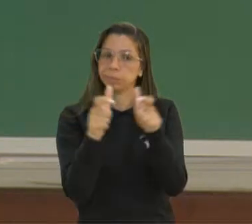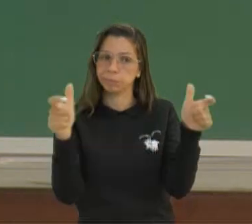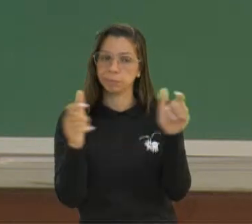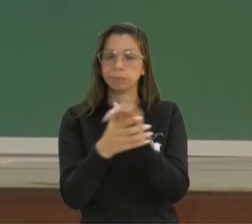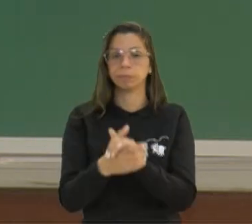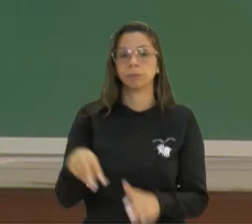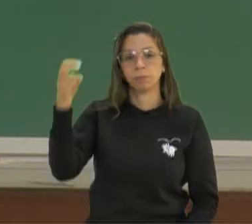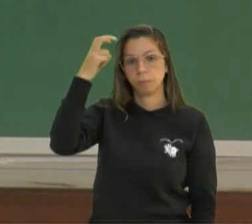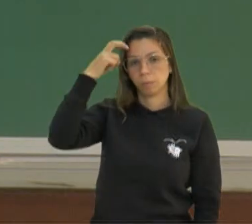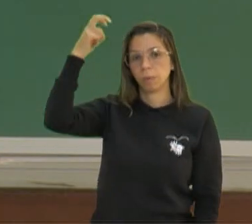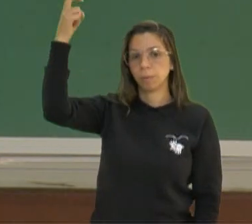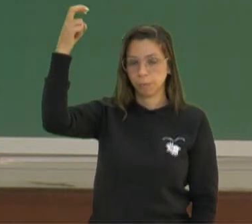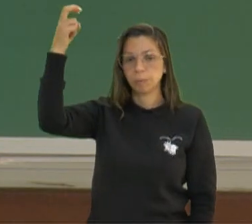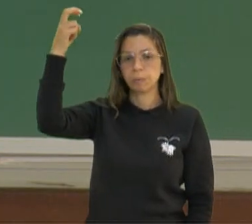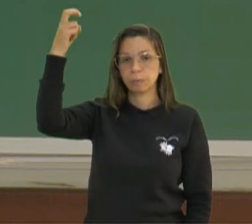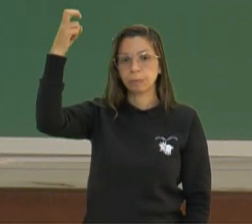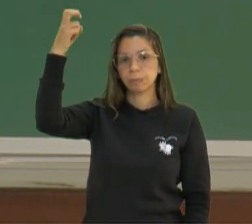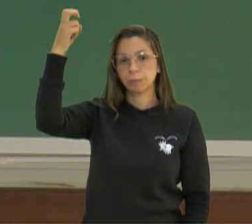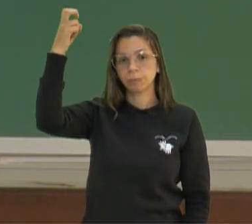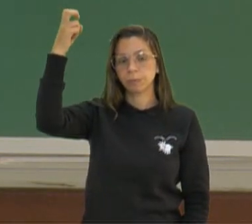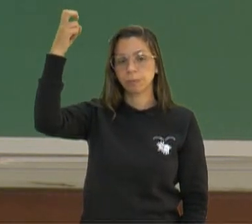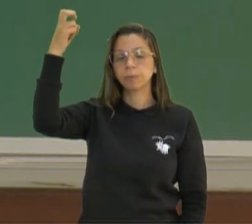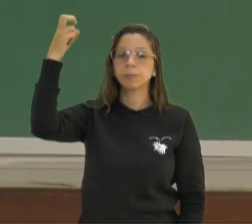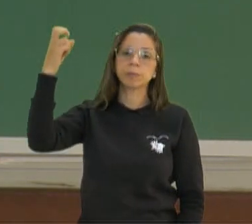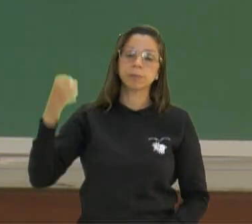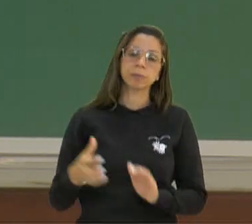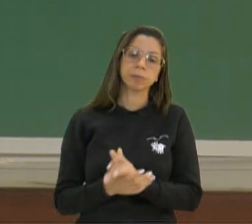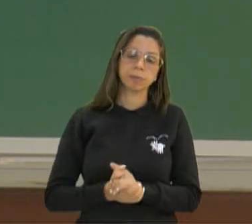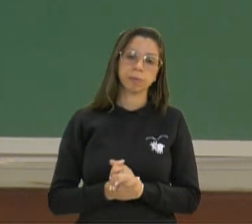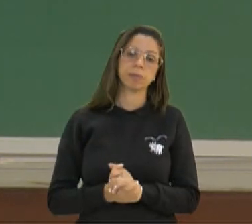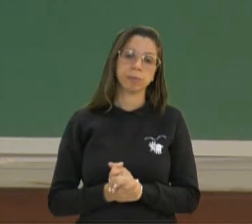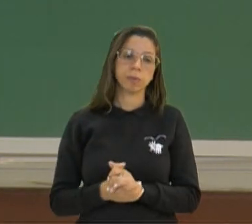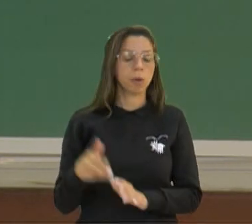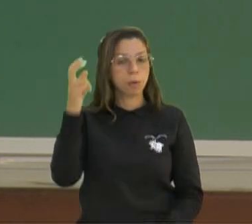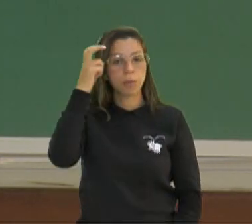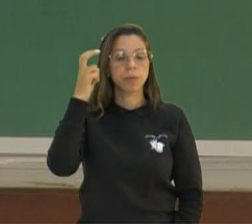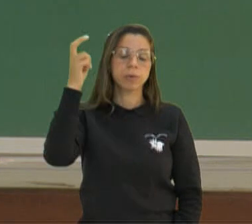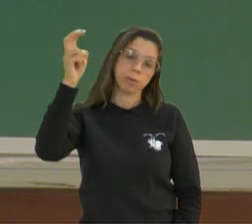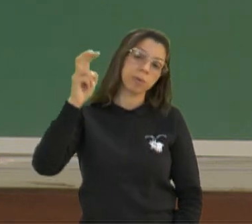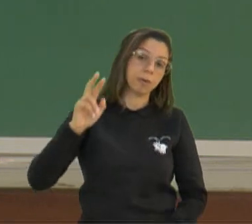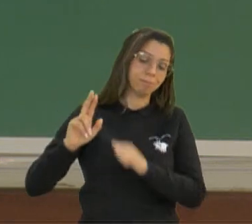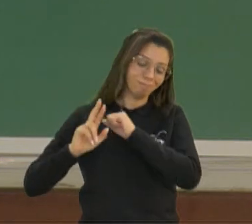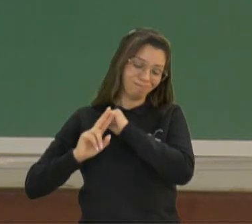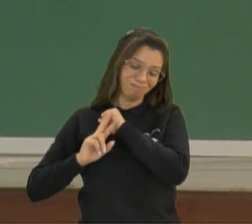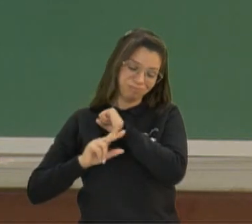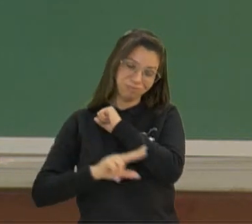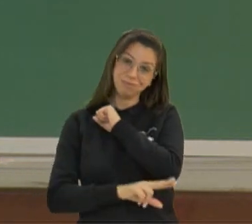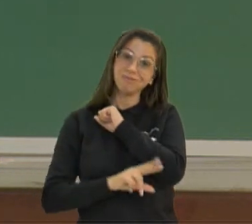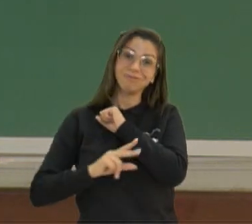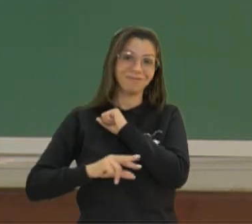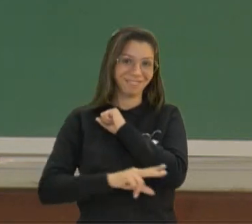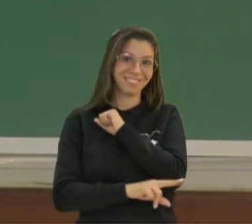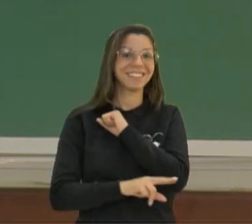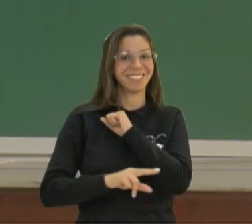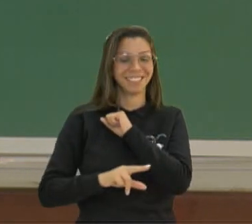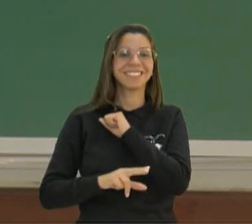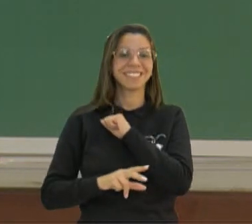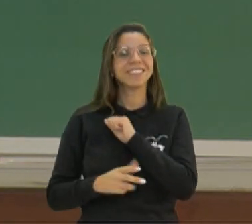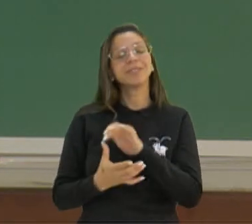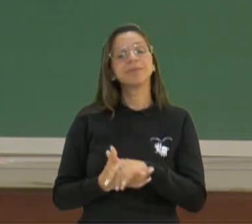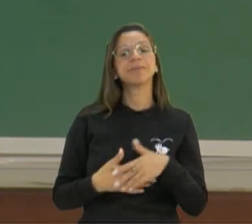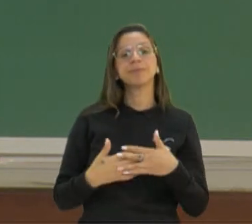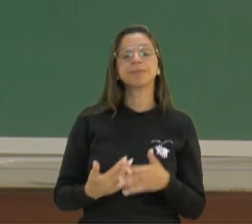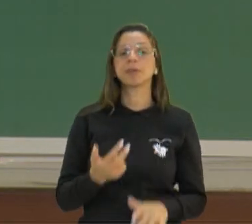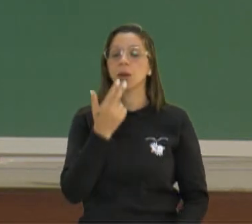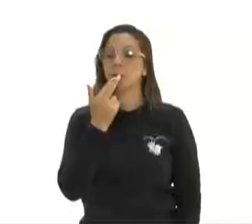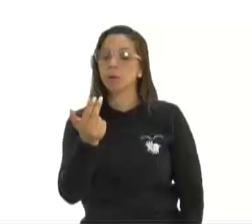A cultura, numa porção continental desse tamanho, lógico que é bem diversificada, né? Os idiomas, o